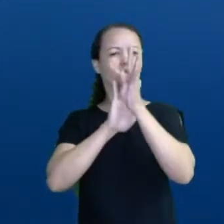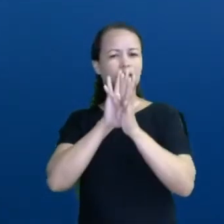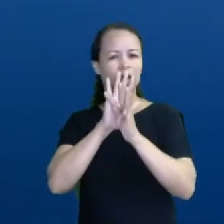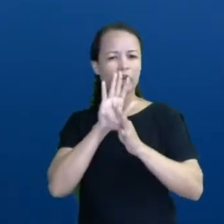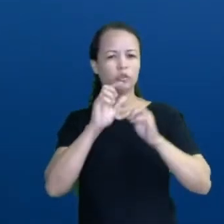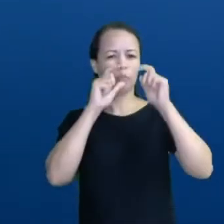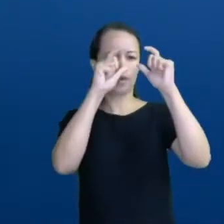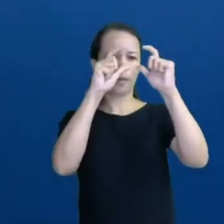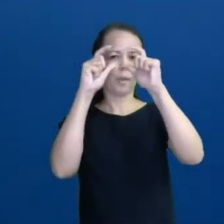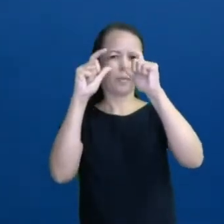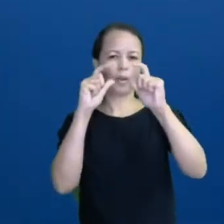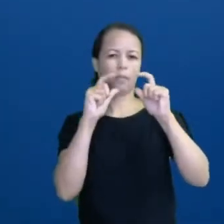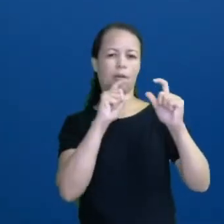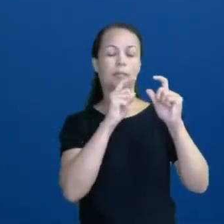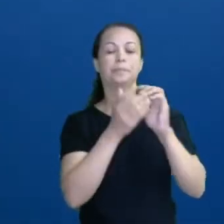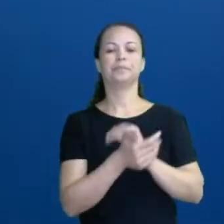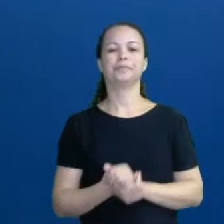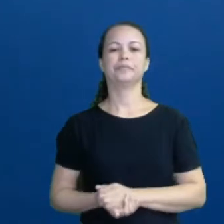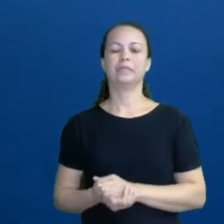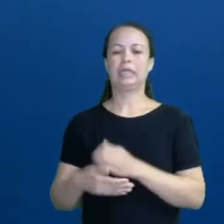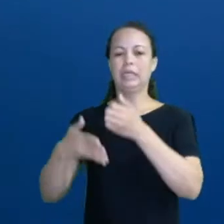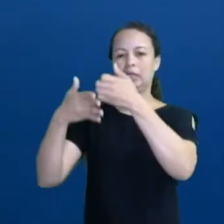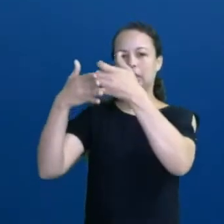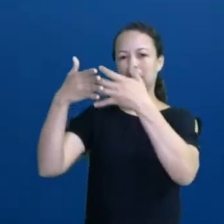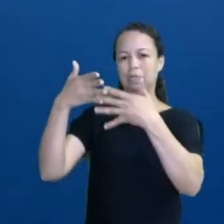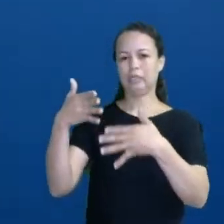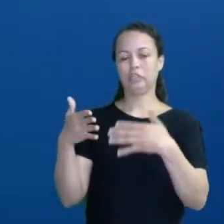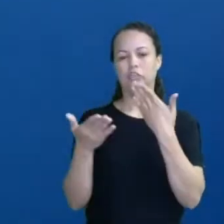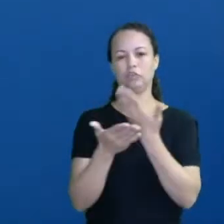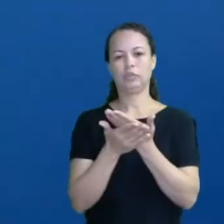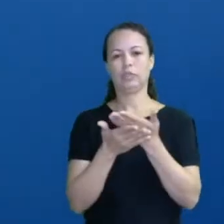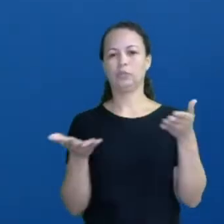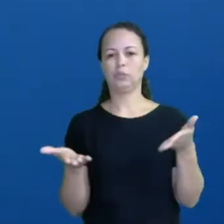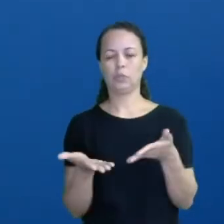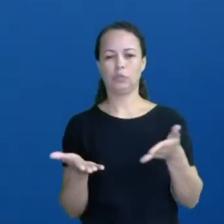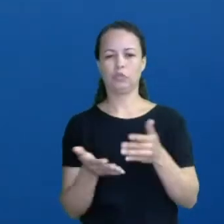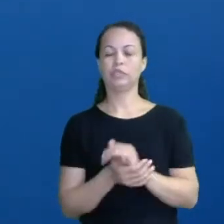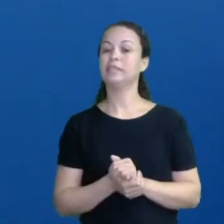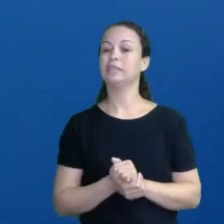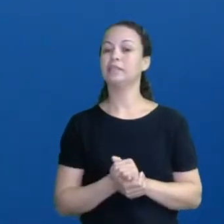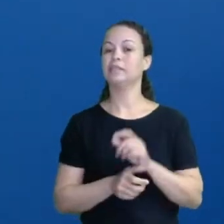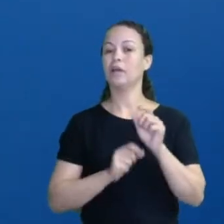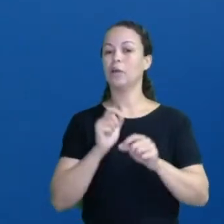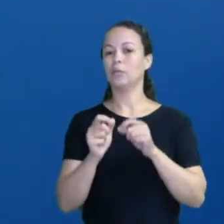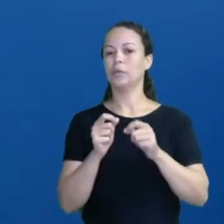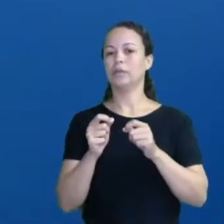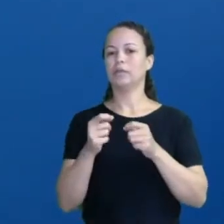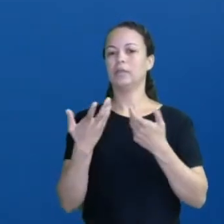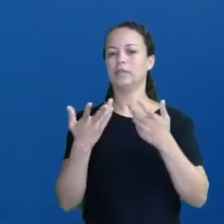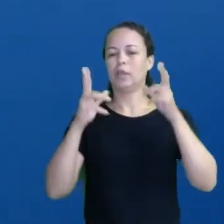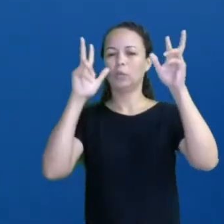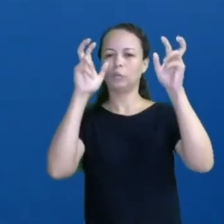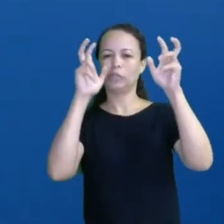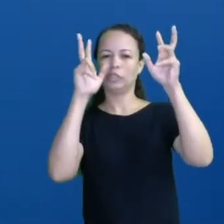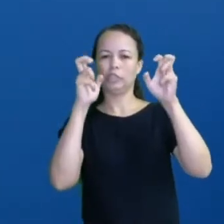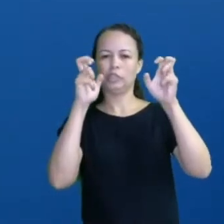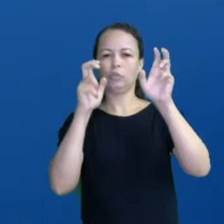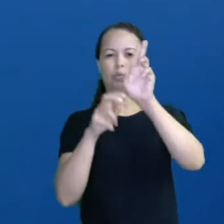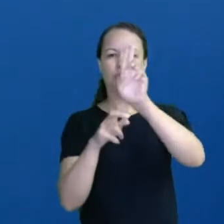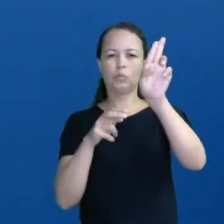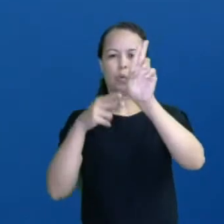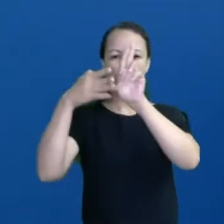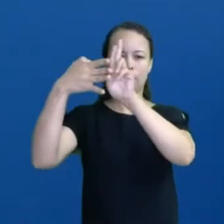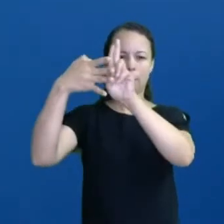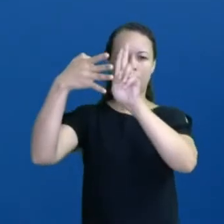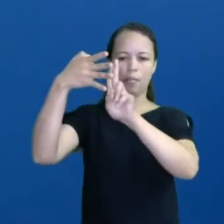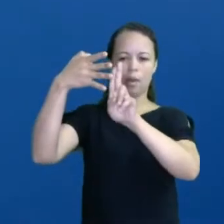em quadrinhos, e a lista que a gente está estudando hoje. Então, esse texto aqui, em que tem um título, um nome, um